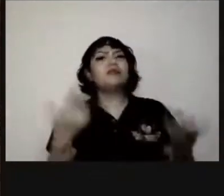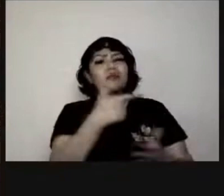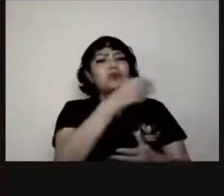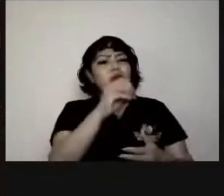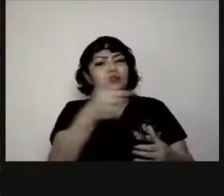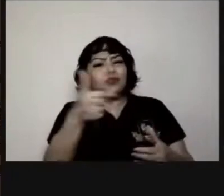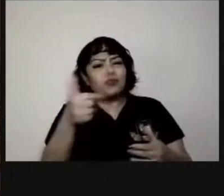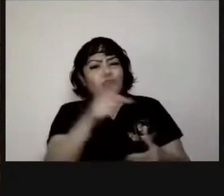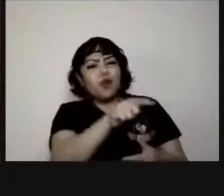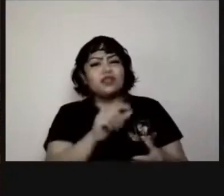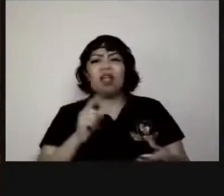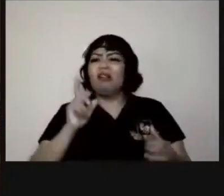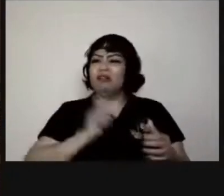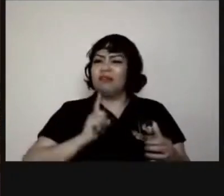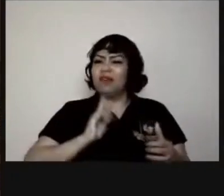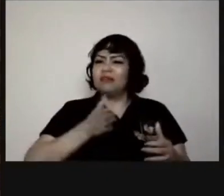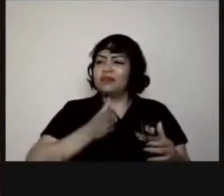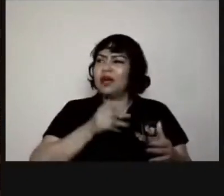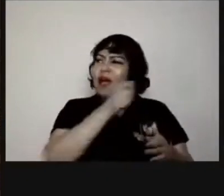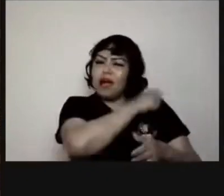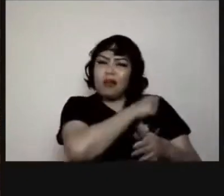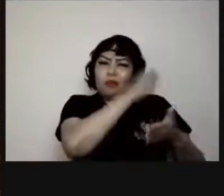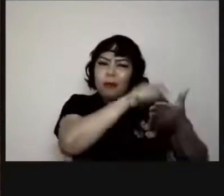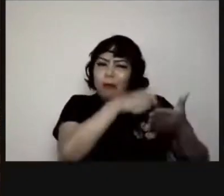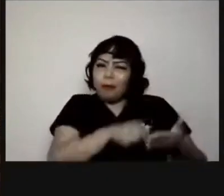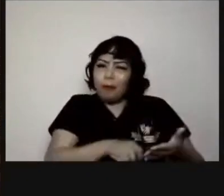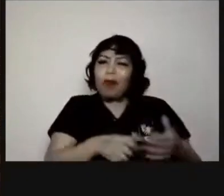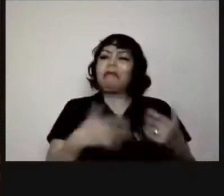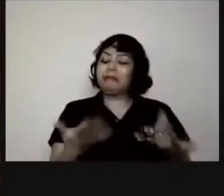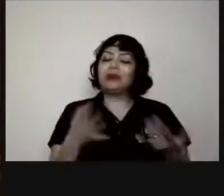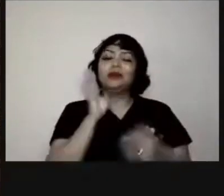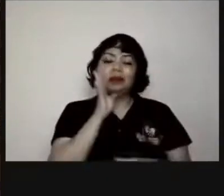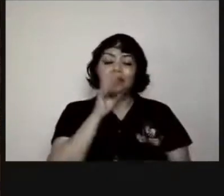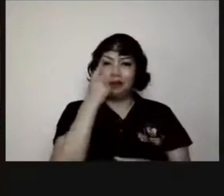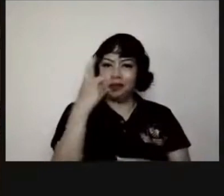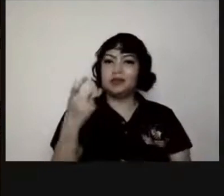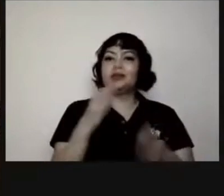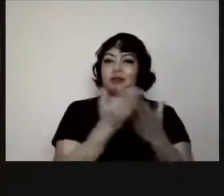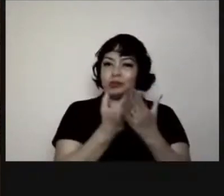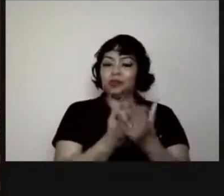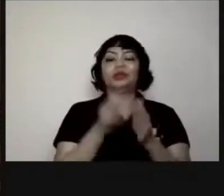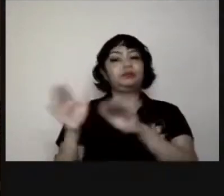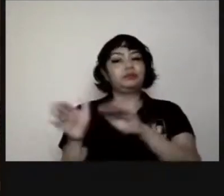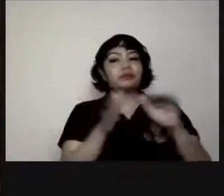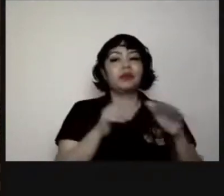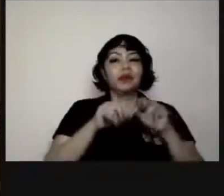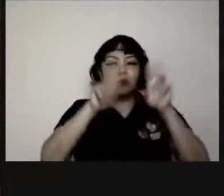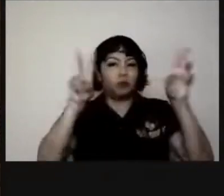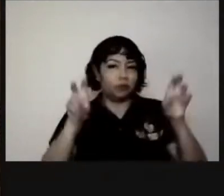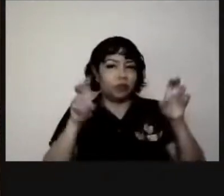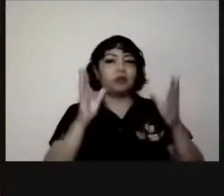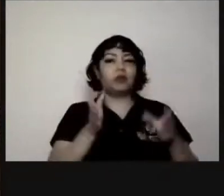isso é muito importante, isso é histórico. E o tema, né, como já foi dito